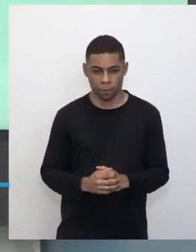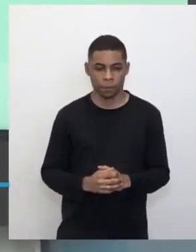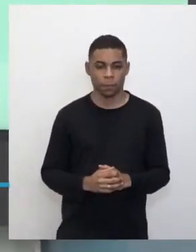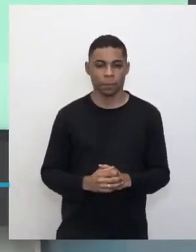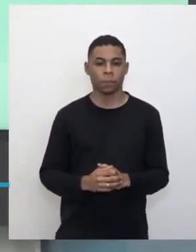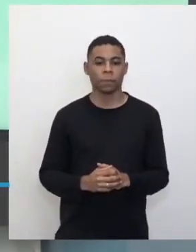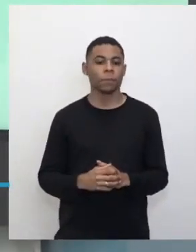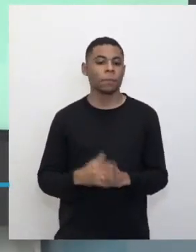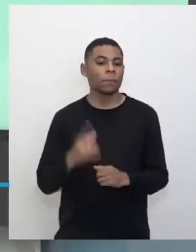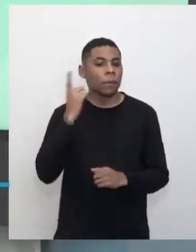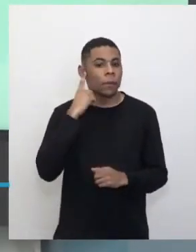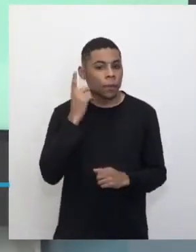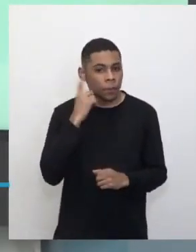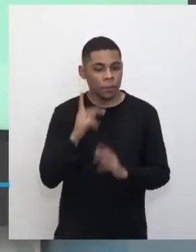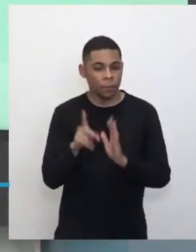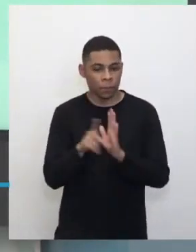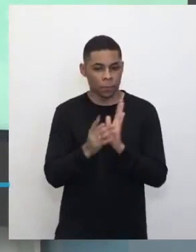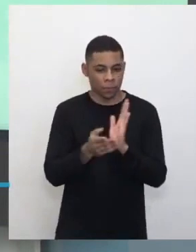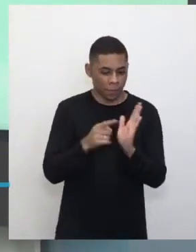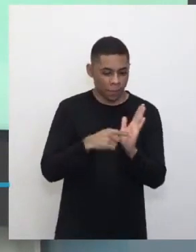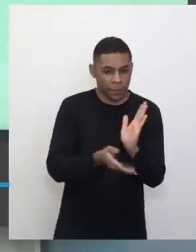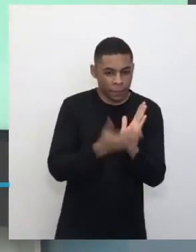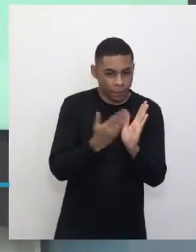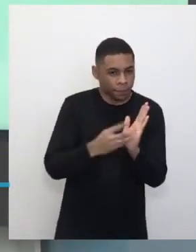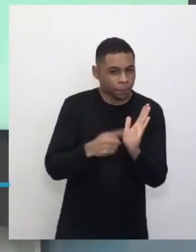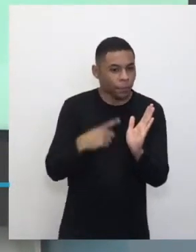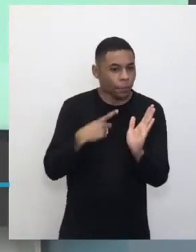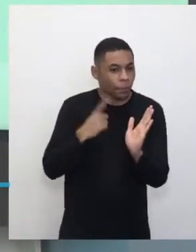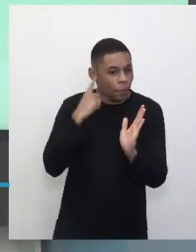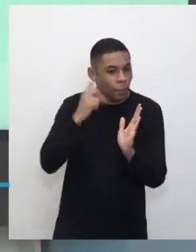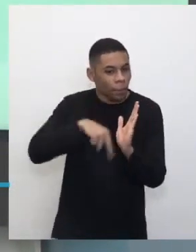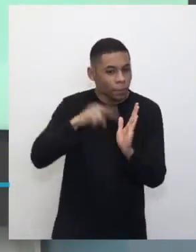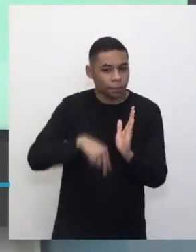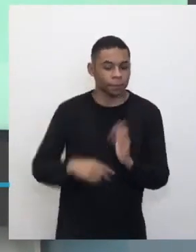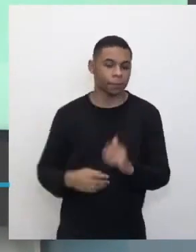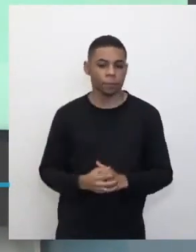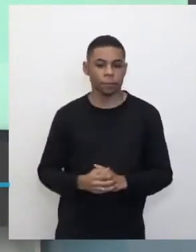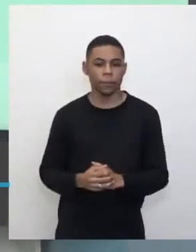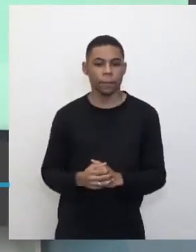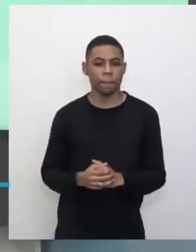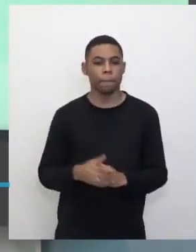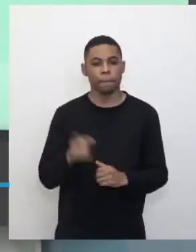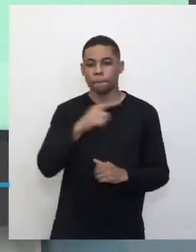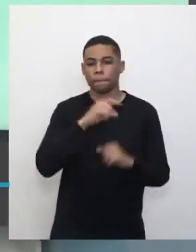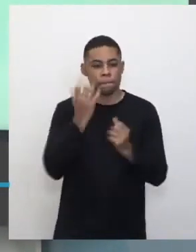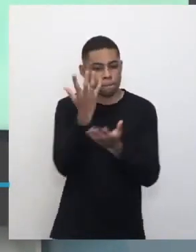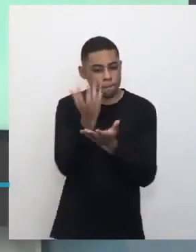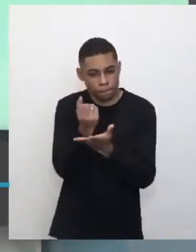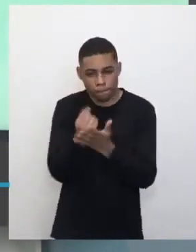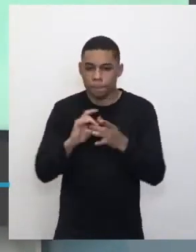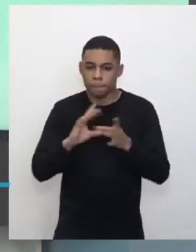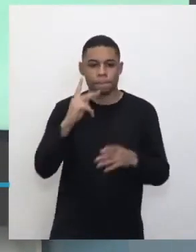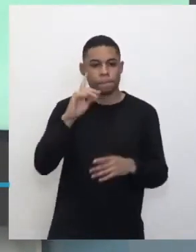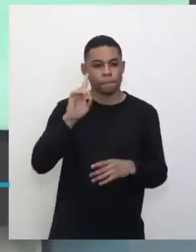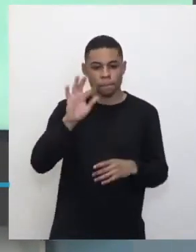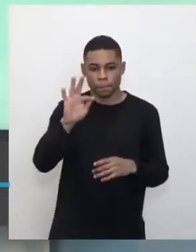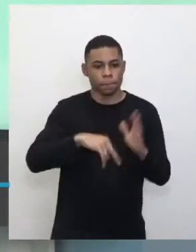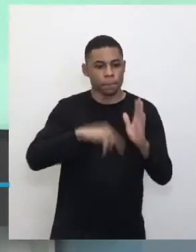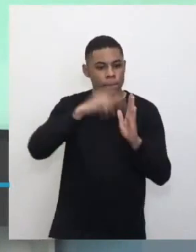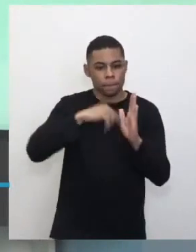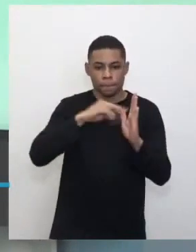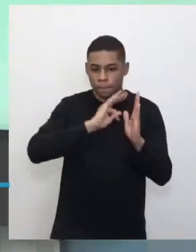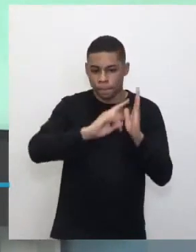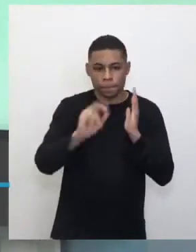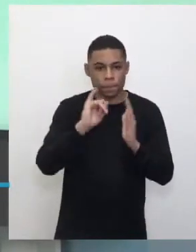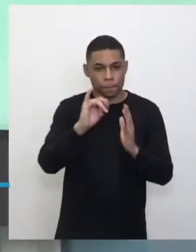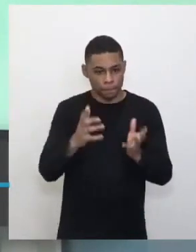um audiolivro, né? Um audiolivro, ele vai estar em domínio público, vocês podem baixar o PDF, ler o livro inteiro,